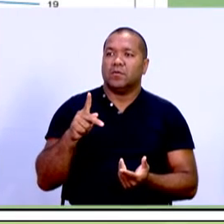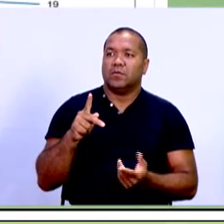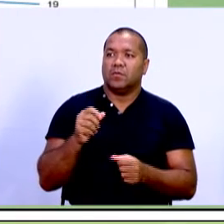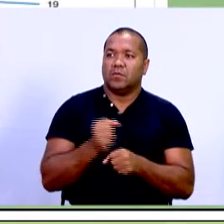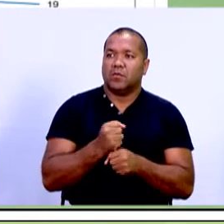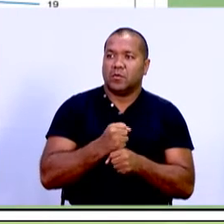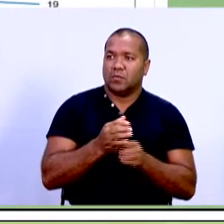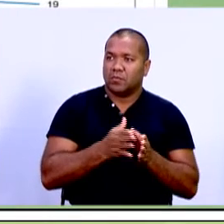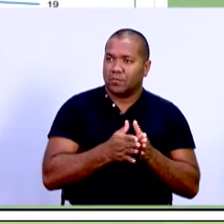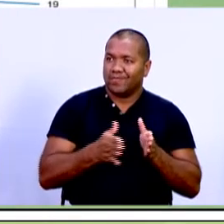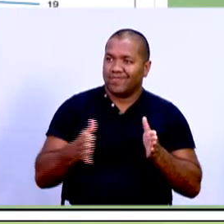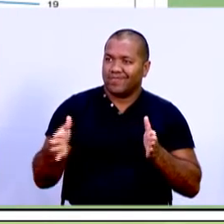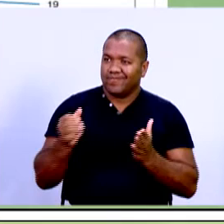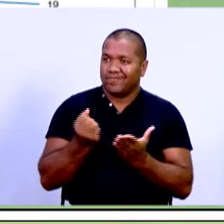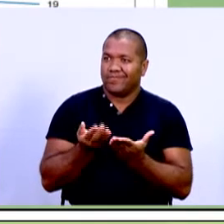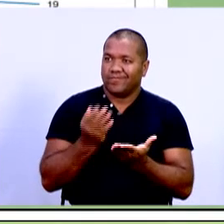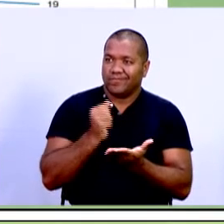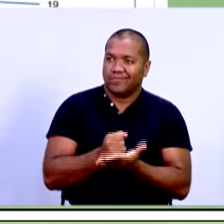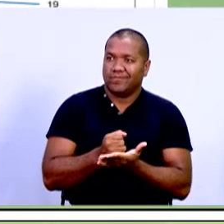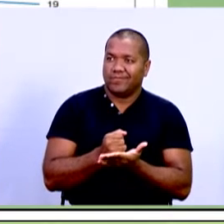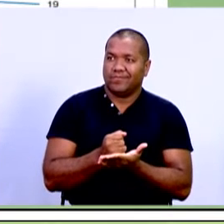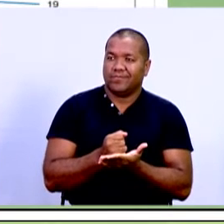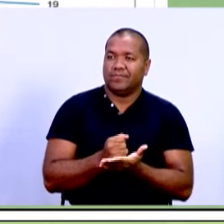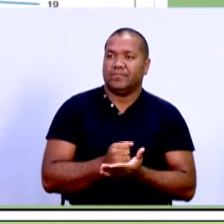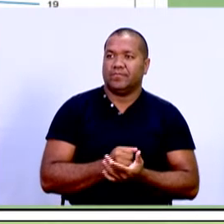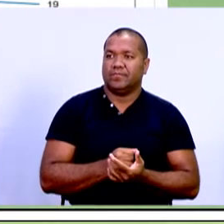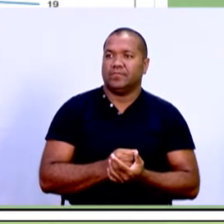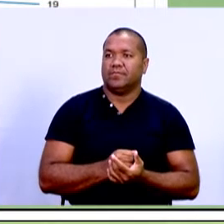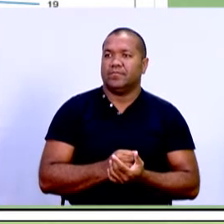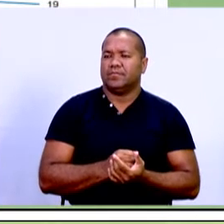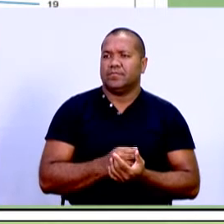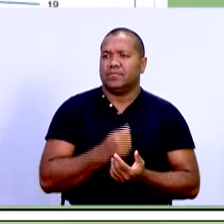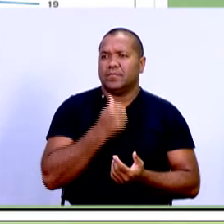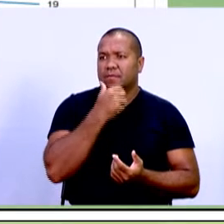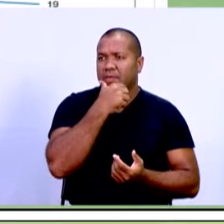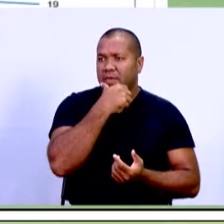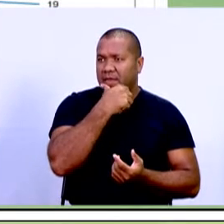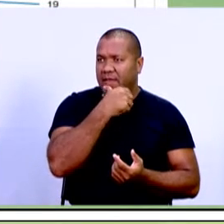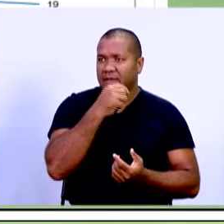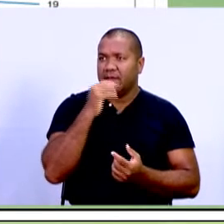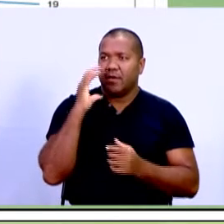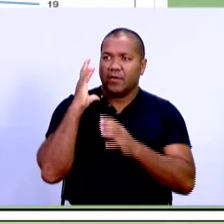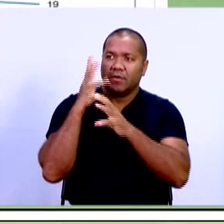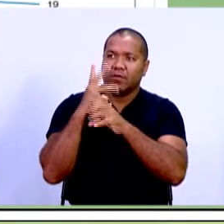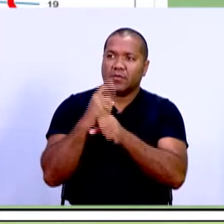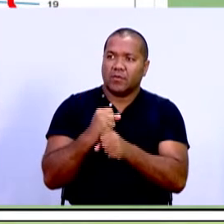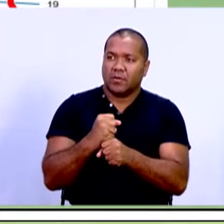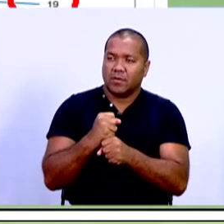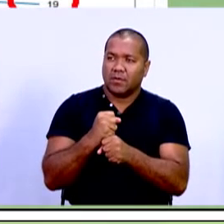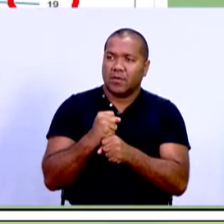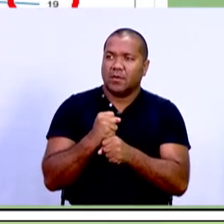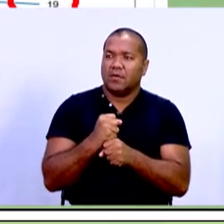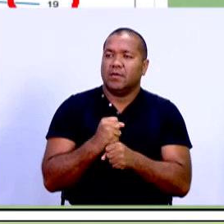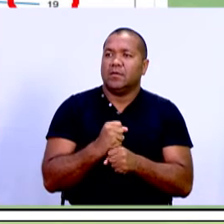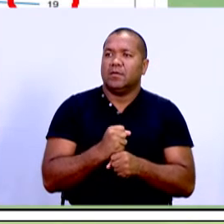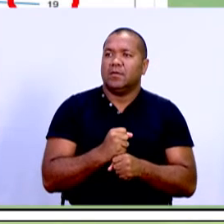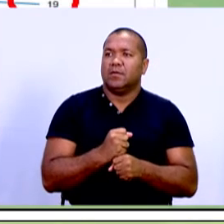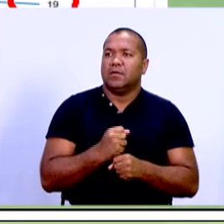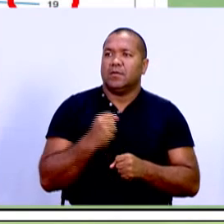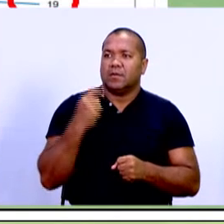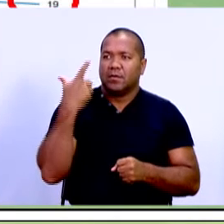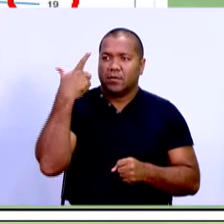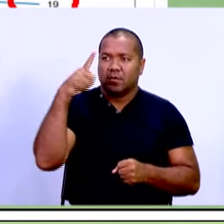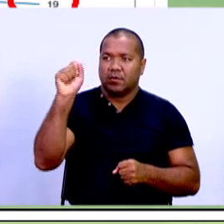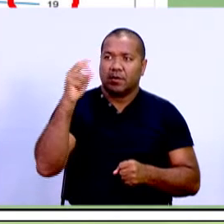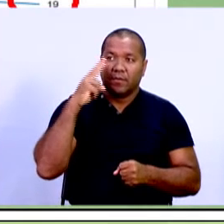ano, foram contratados, que é essa linha de baixo, e o total. Então aqui eu tenho, eles conseguem